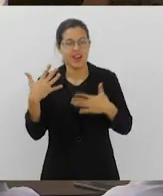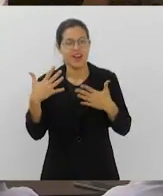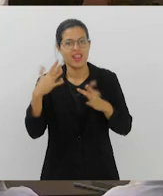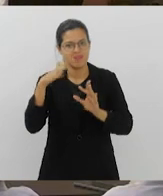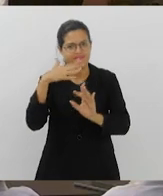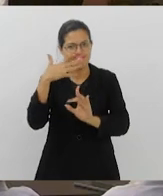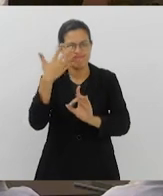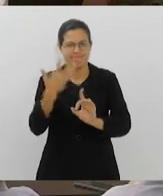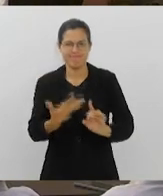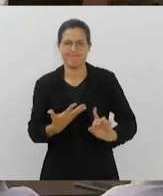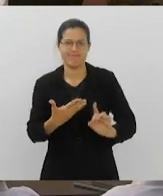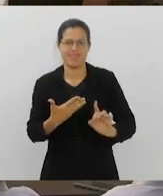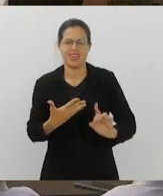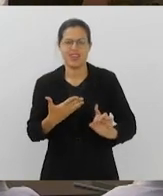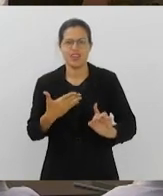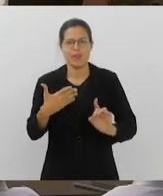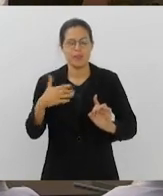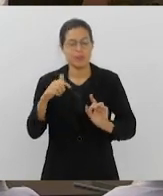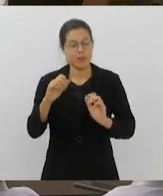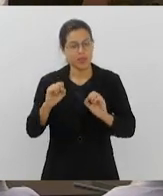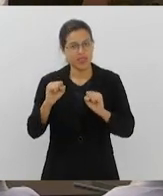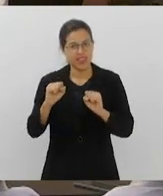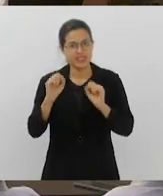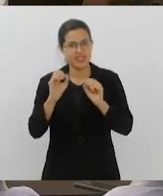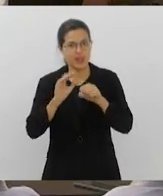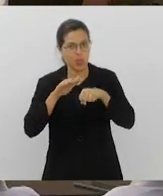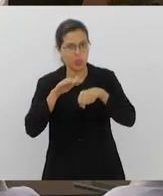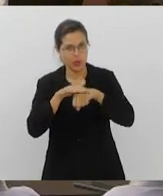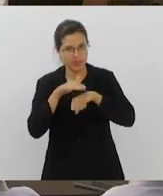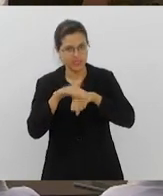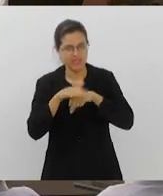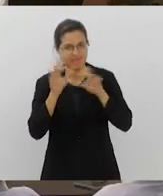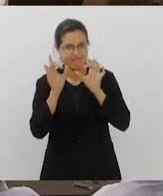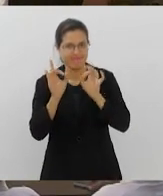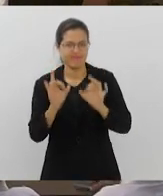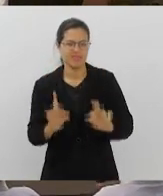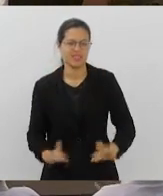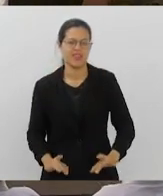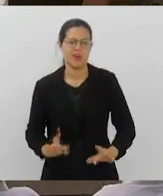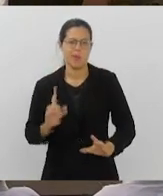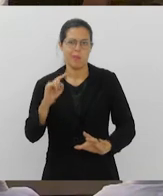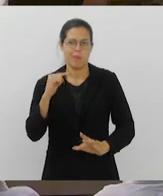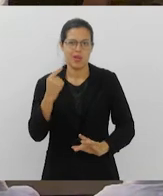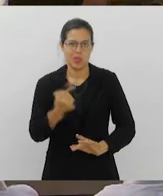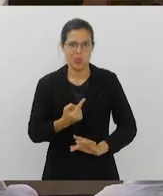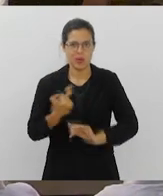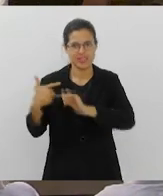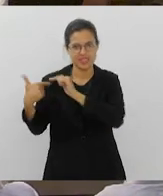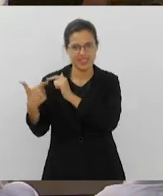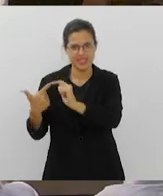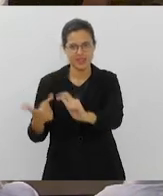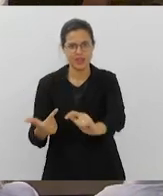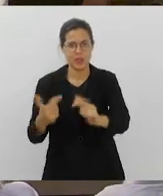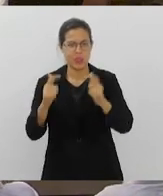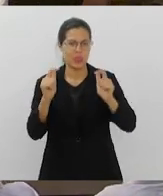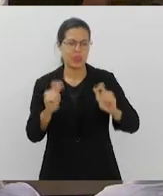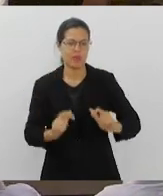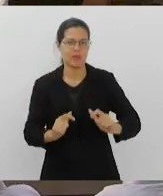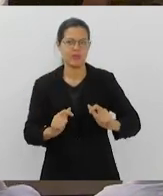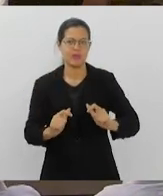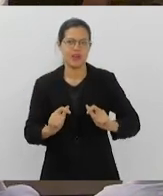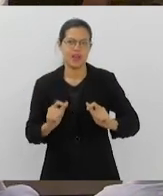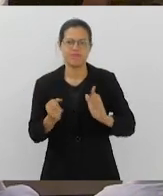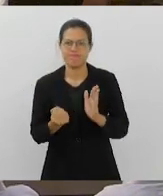celebrar uma noite tão especial, sobretudo para nós conservadores, no lugar que foi o ambiente da história do